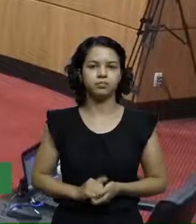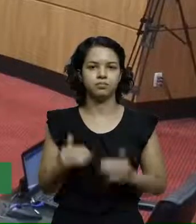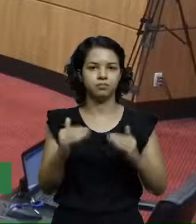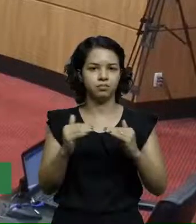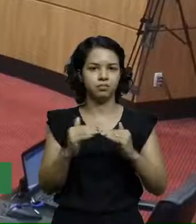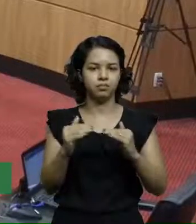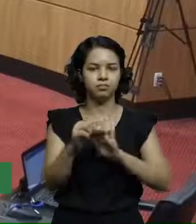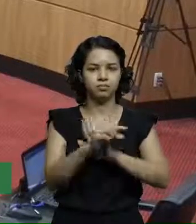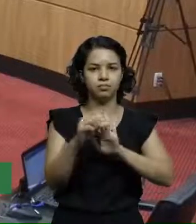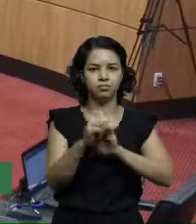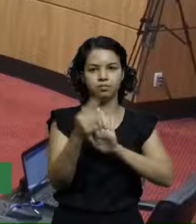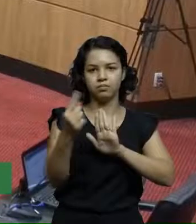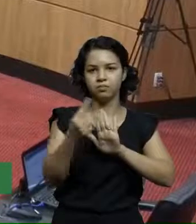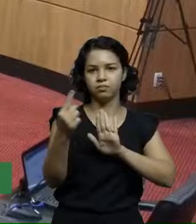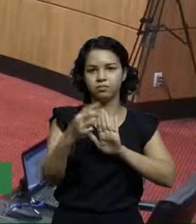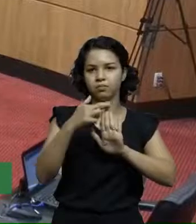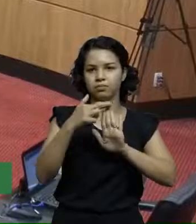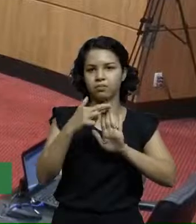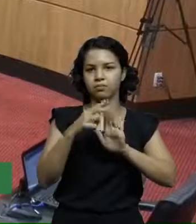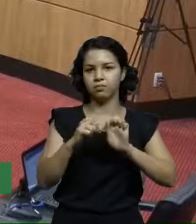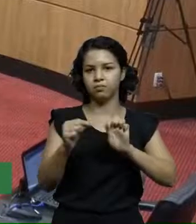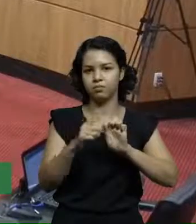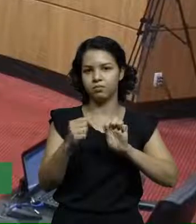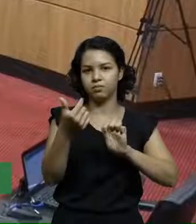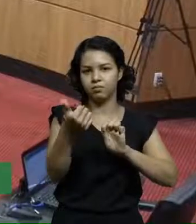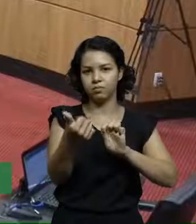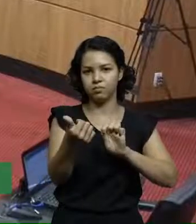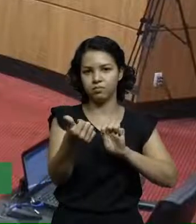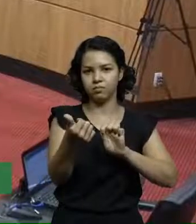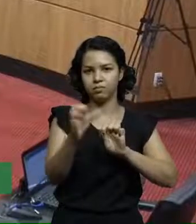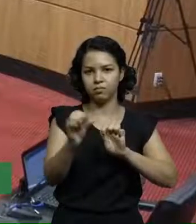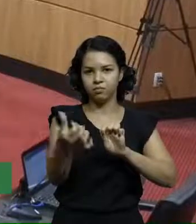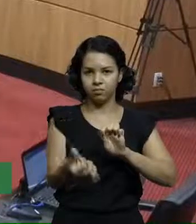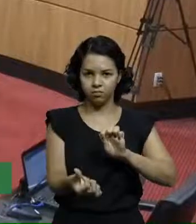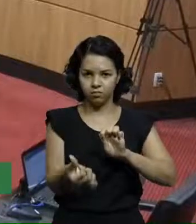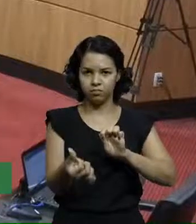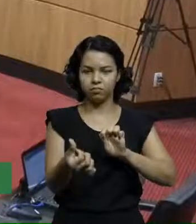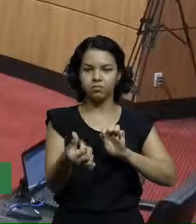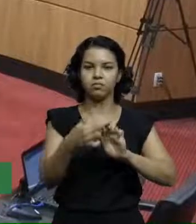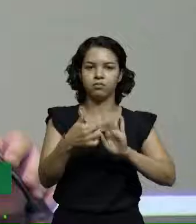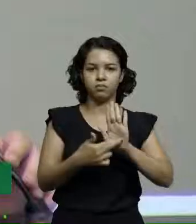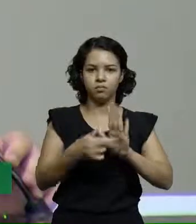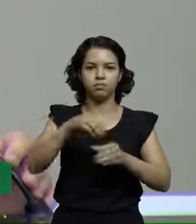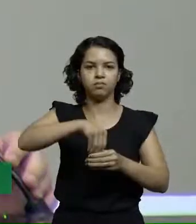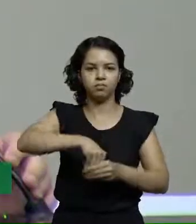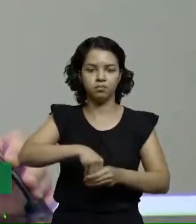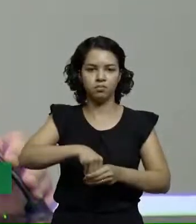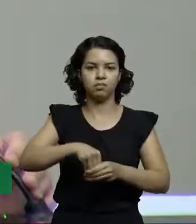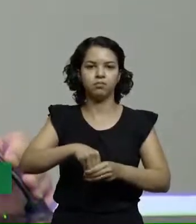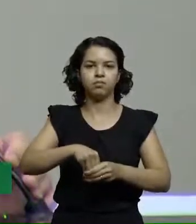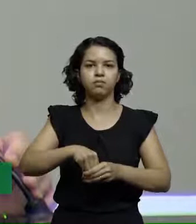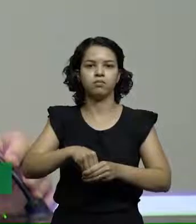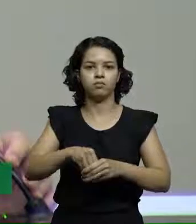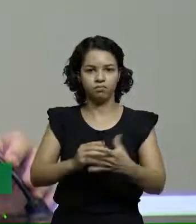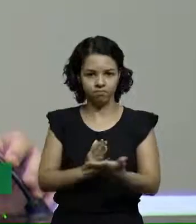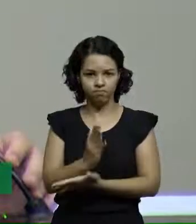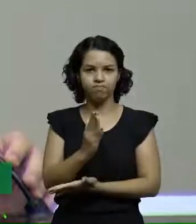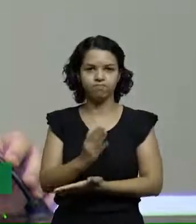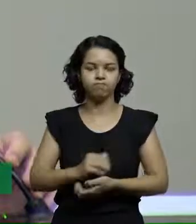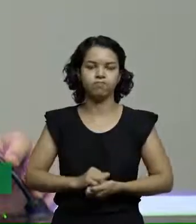consonância com o parágrafo 1º do artigo 106 do Regimento Interno, dou a ata por